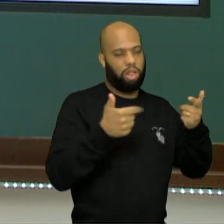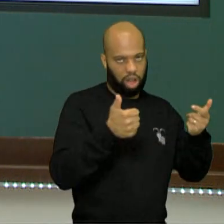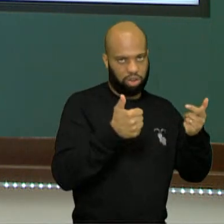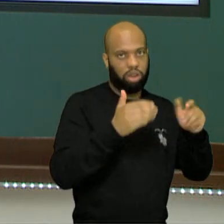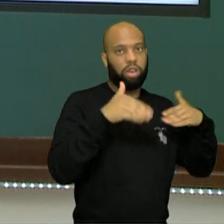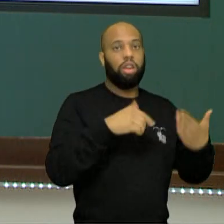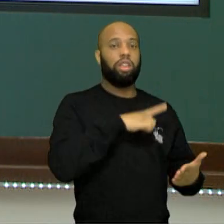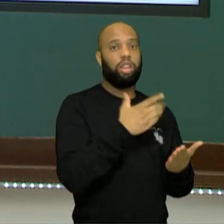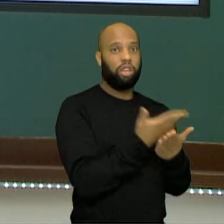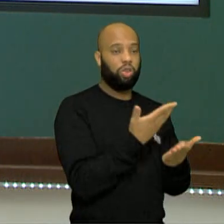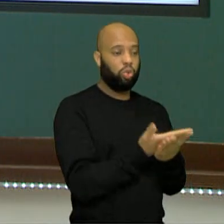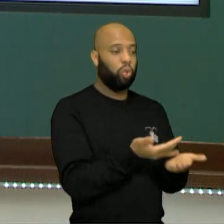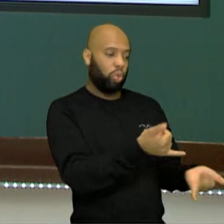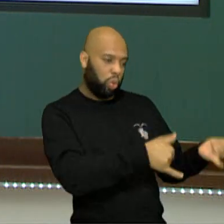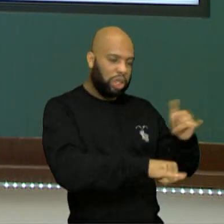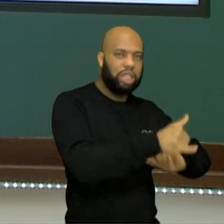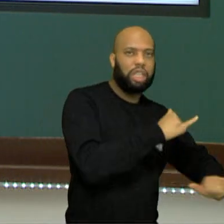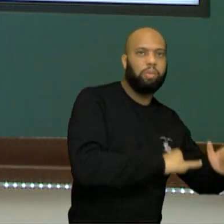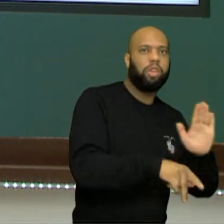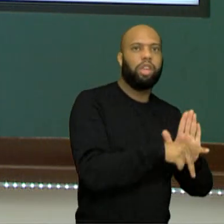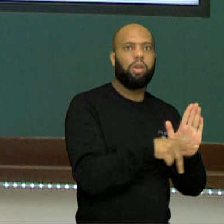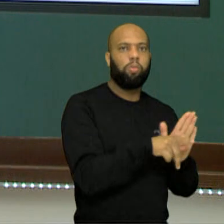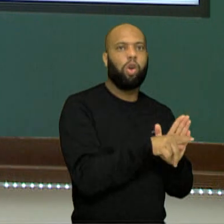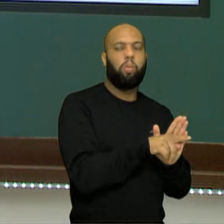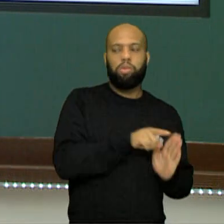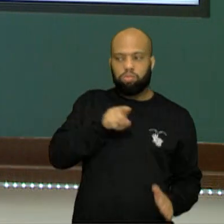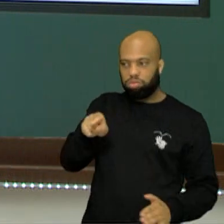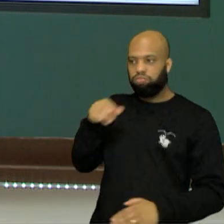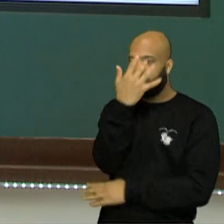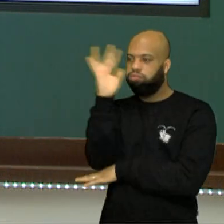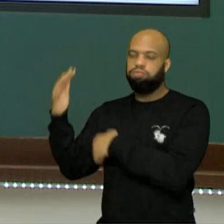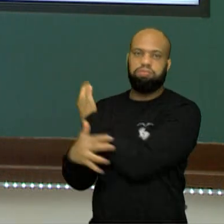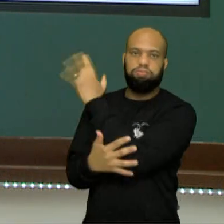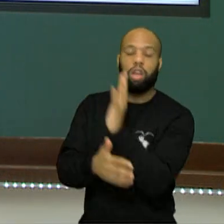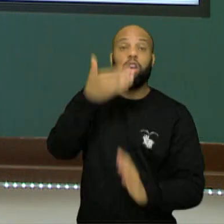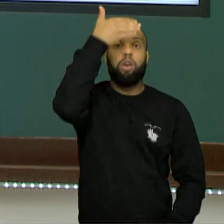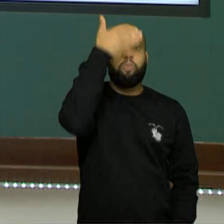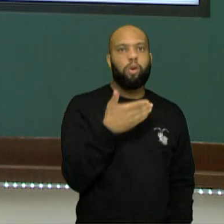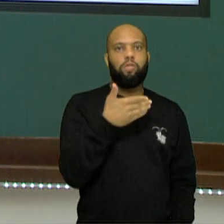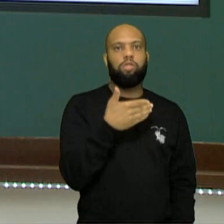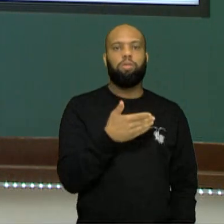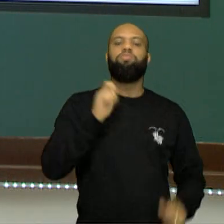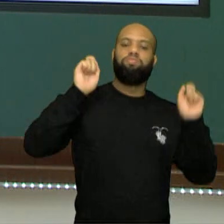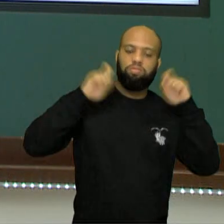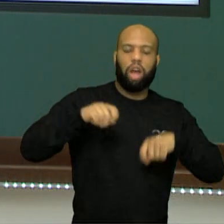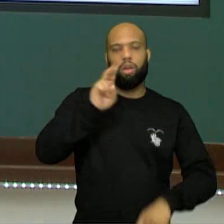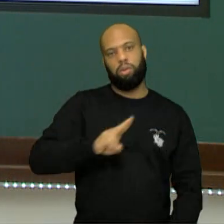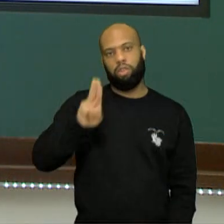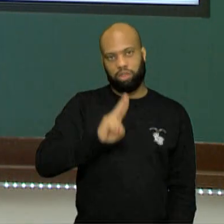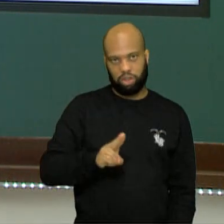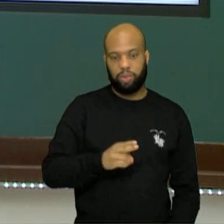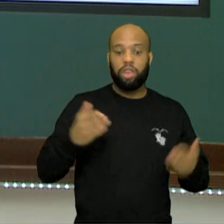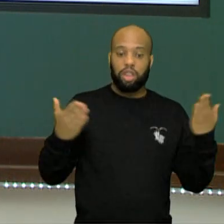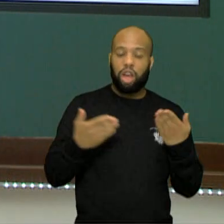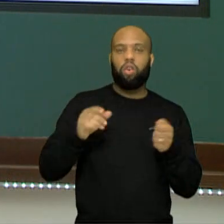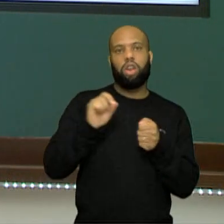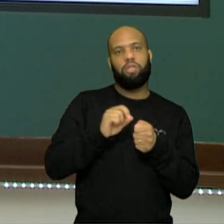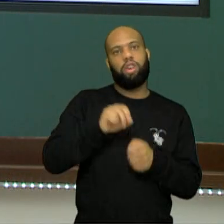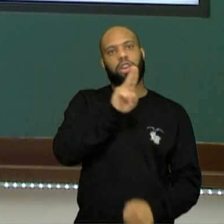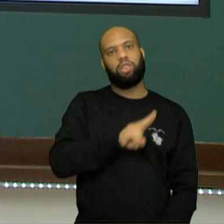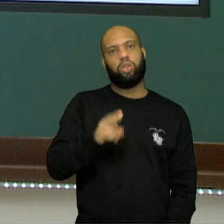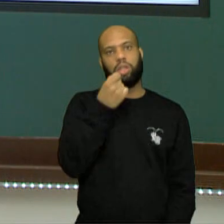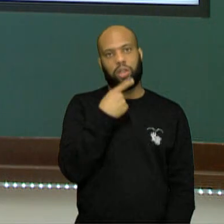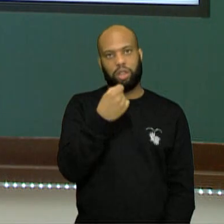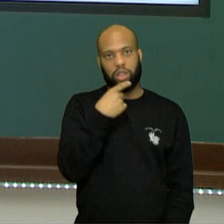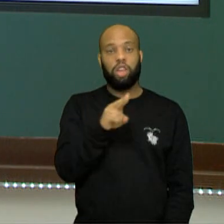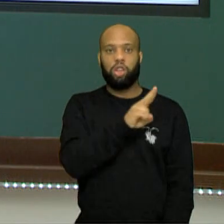estudos fitoquímicos, eles comprovaram a eficiência dessas plantas, que são agora utilizadas para produzir medicamentos chamados